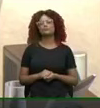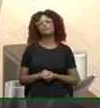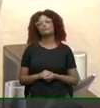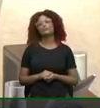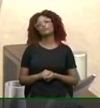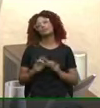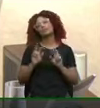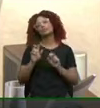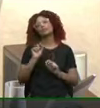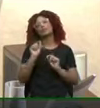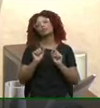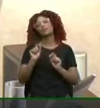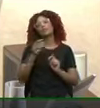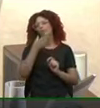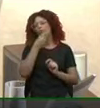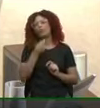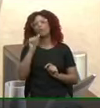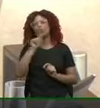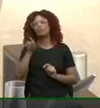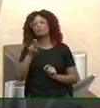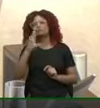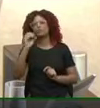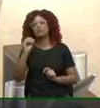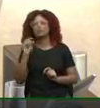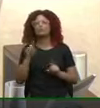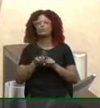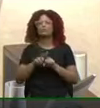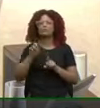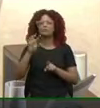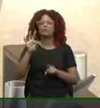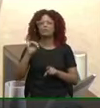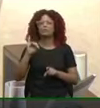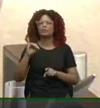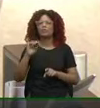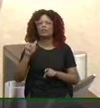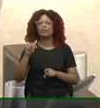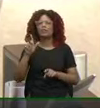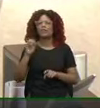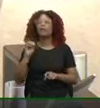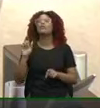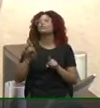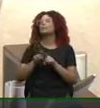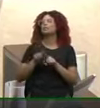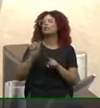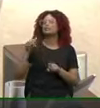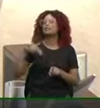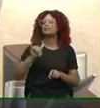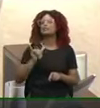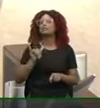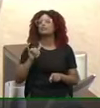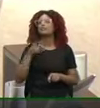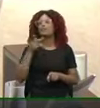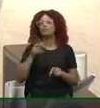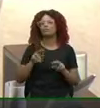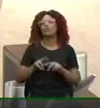ao que o Zuco falou aqui, que eu gostei, o Thiago e tal, a Anne, uma das coisas que, um dos exemplos que eu queria só